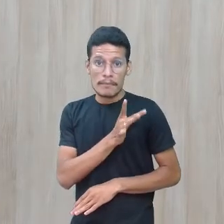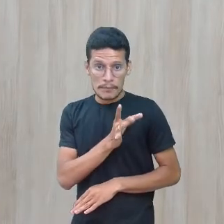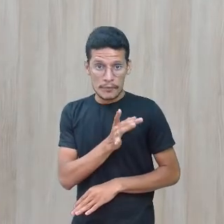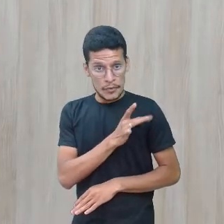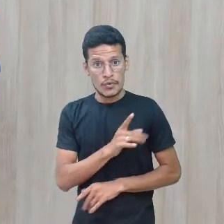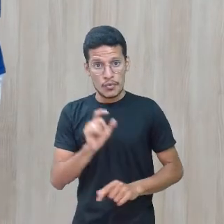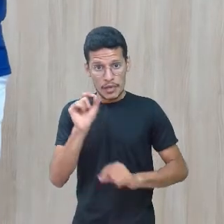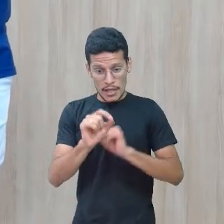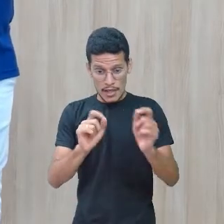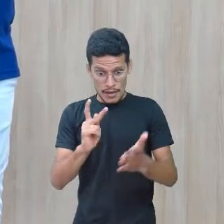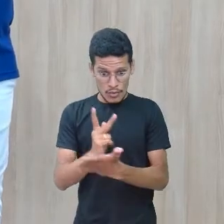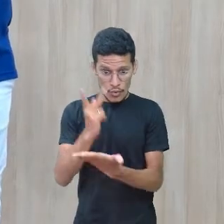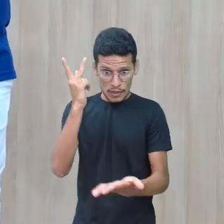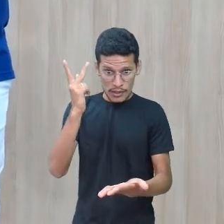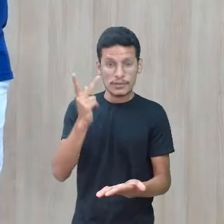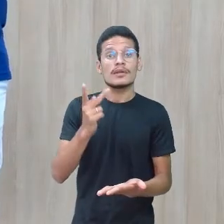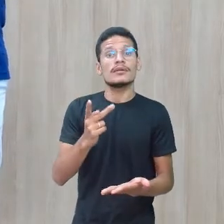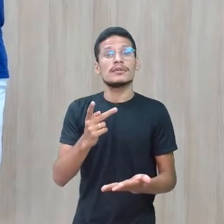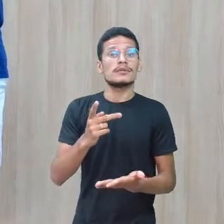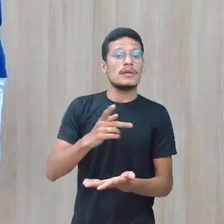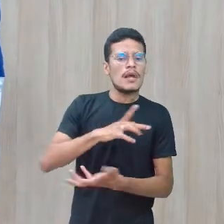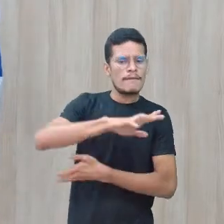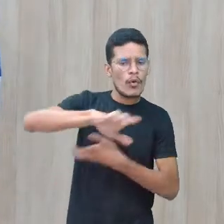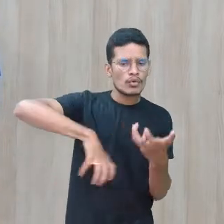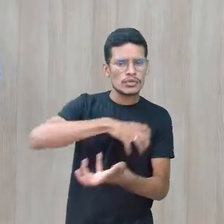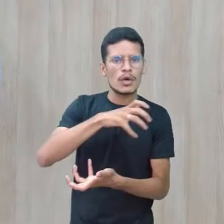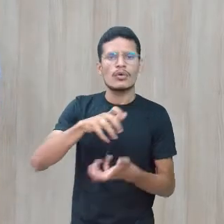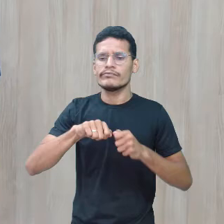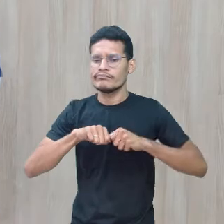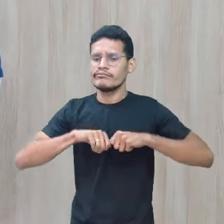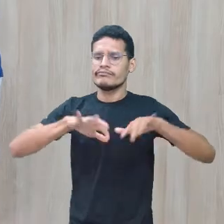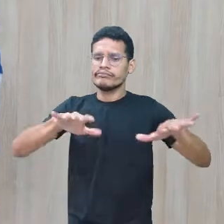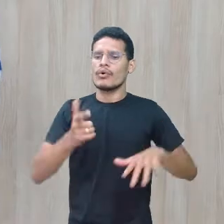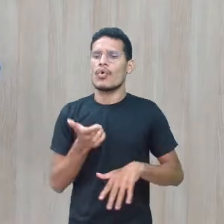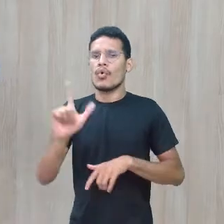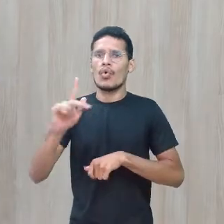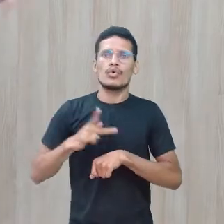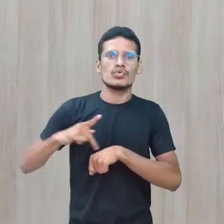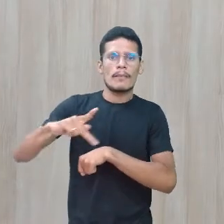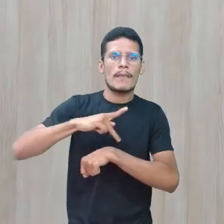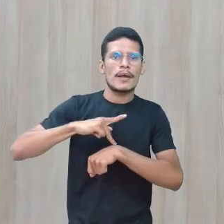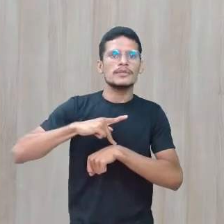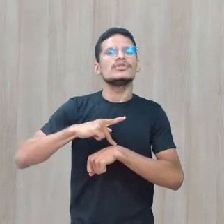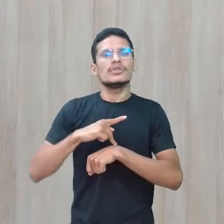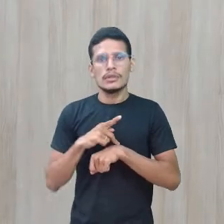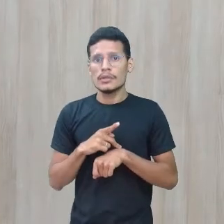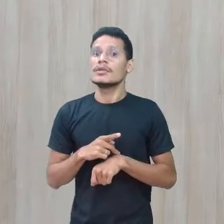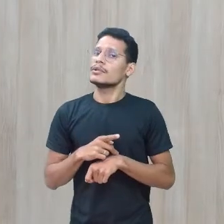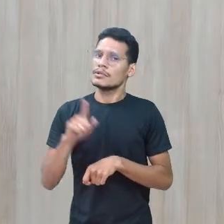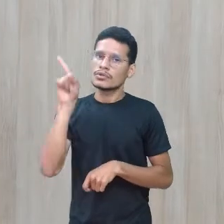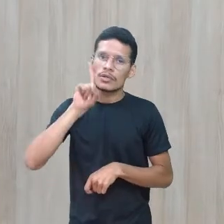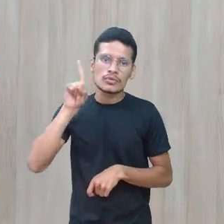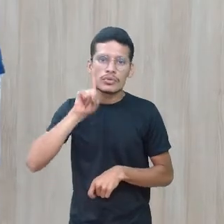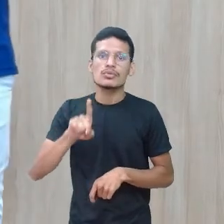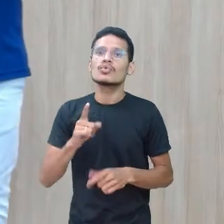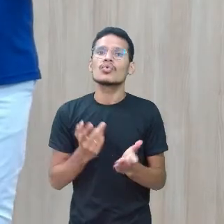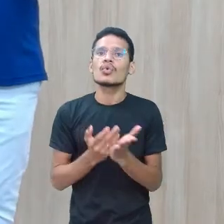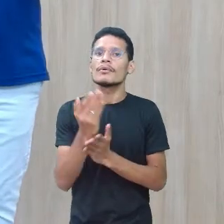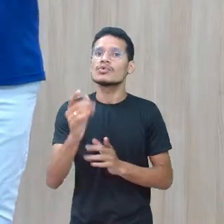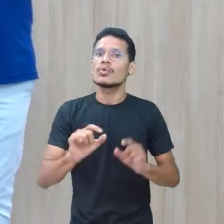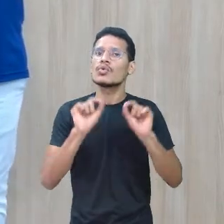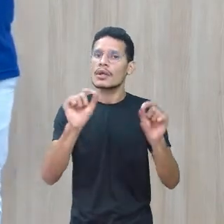essas revoluções cubanas se espalhassem, né, para o restante da América Latina, os Estados Unidos começou